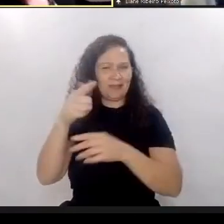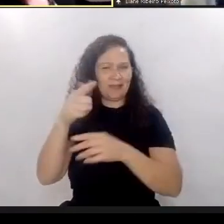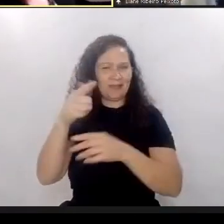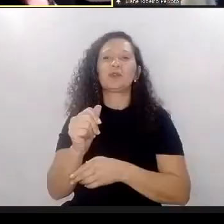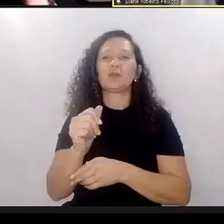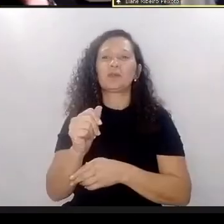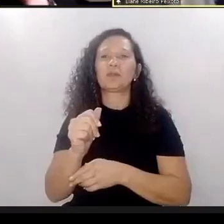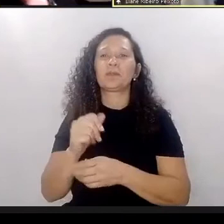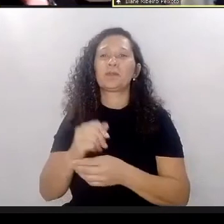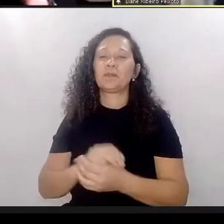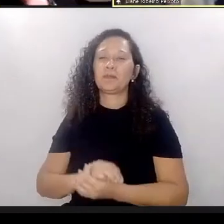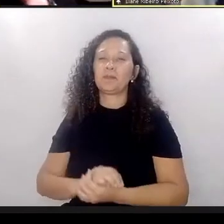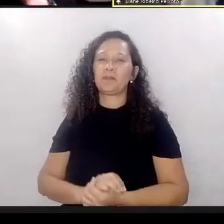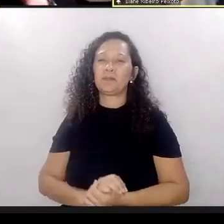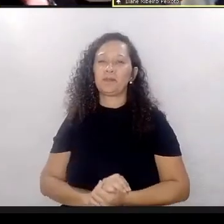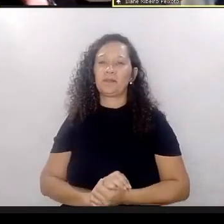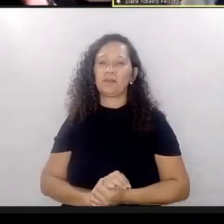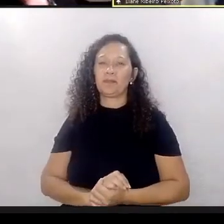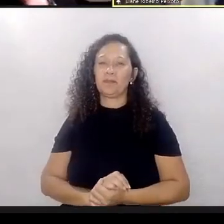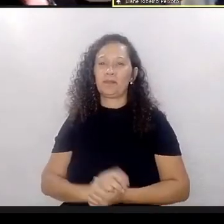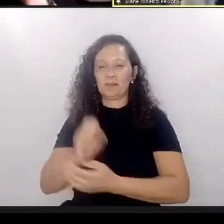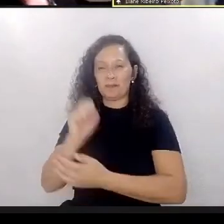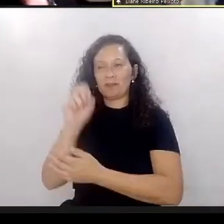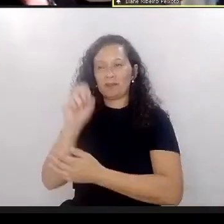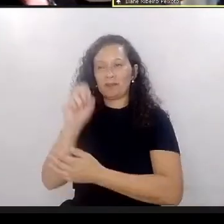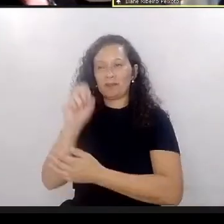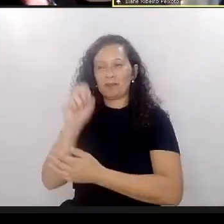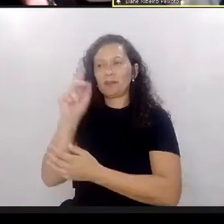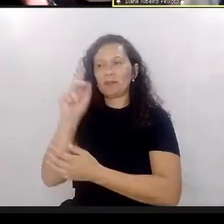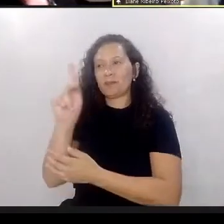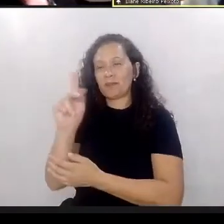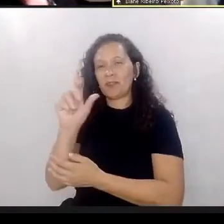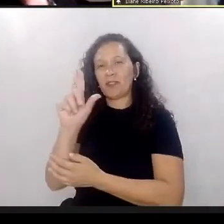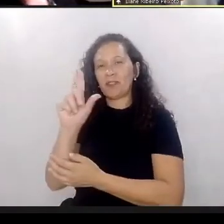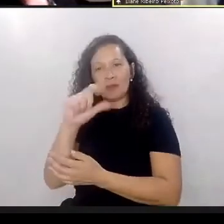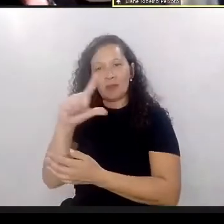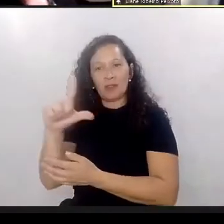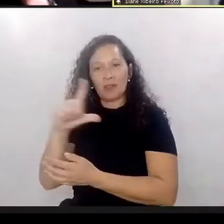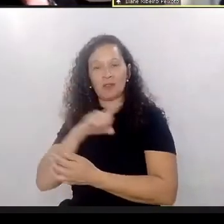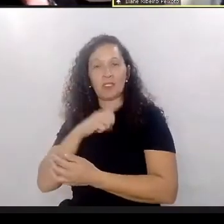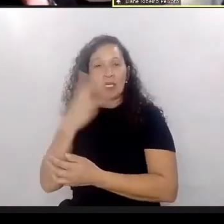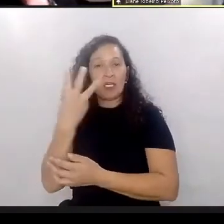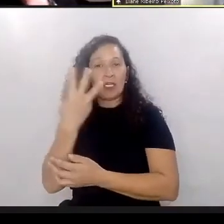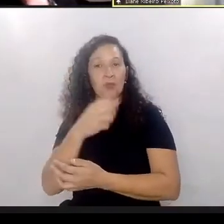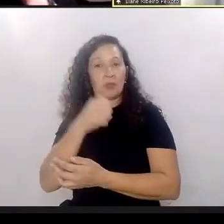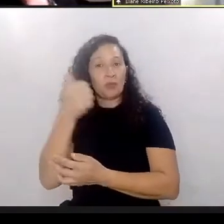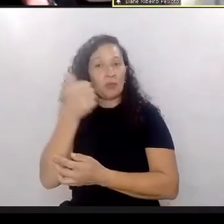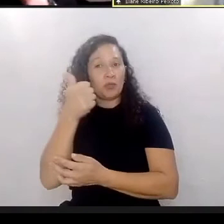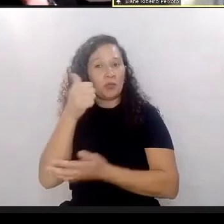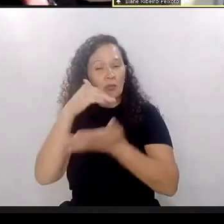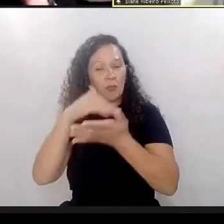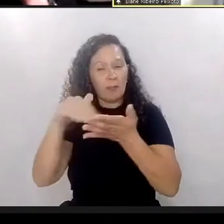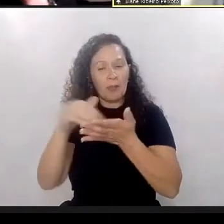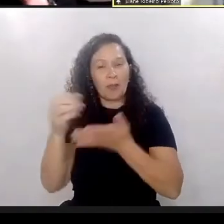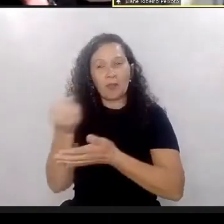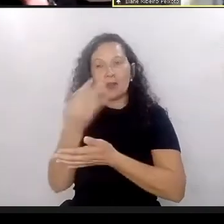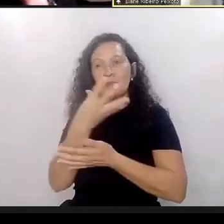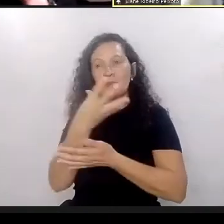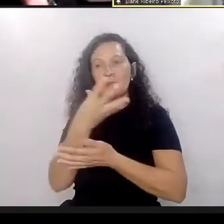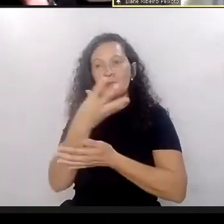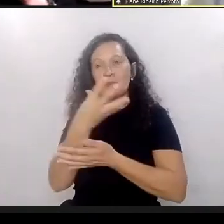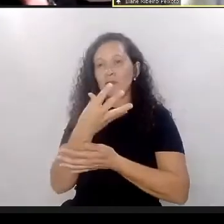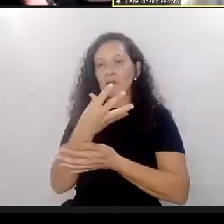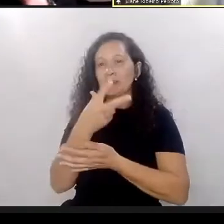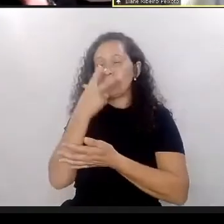Ok, Gabriel. Olha, a gente tem 31 novas mensagens. Eu acho que a gente não tem tempo hábil para responder,